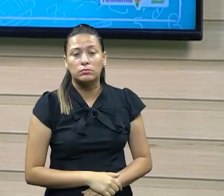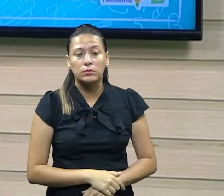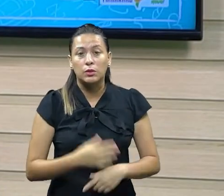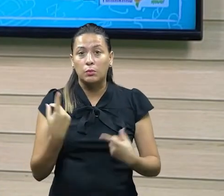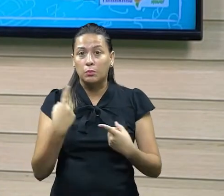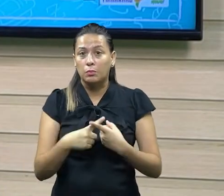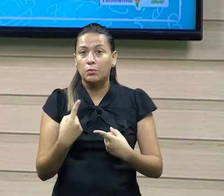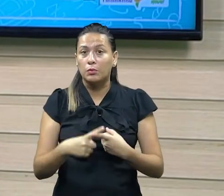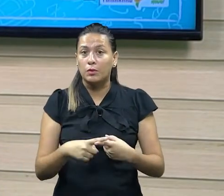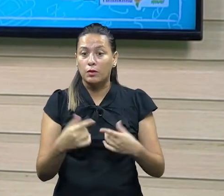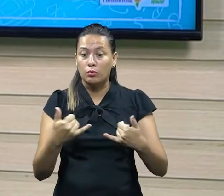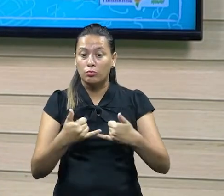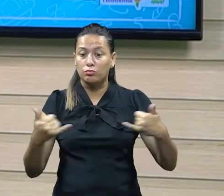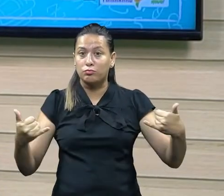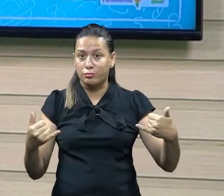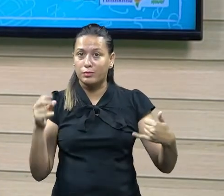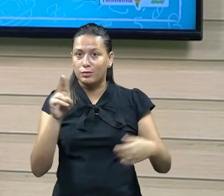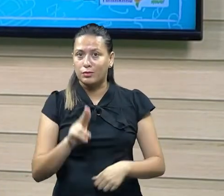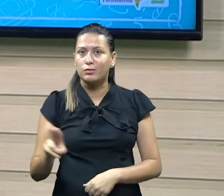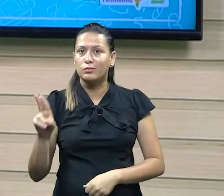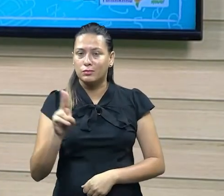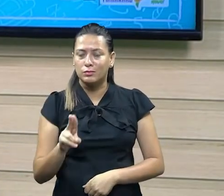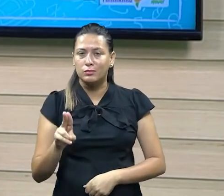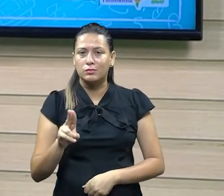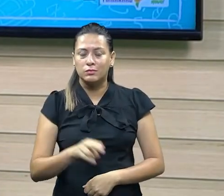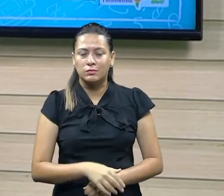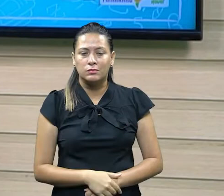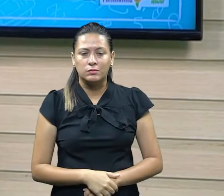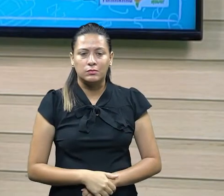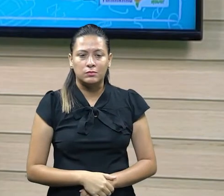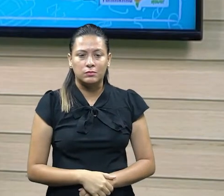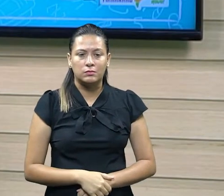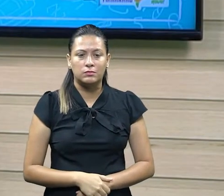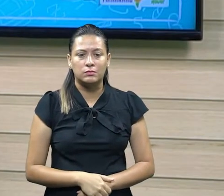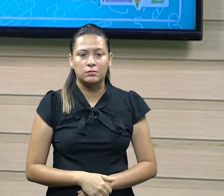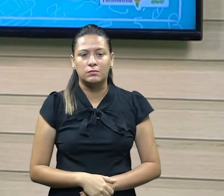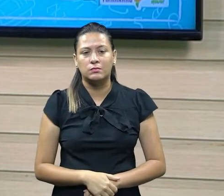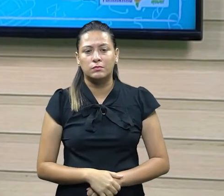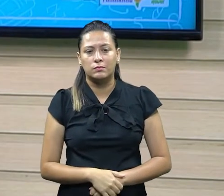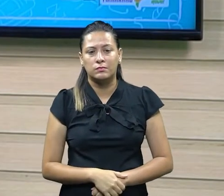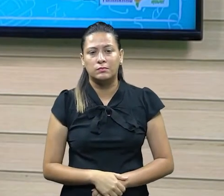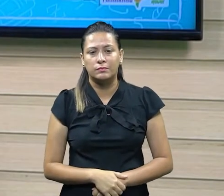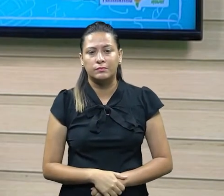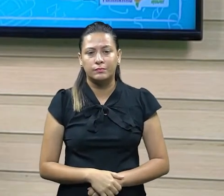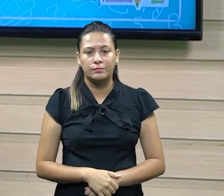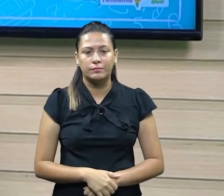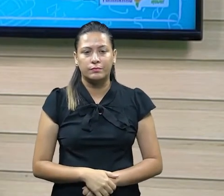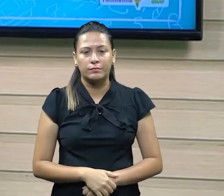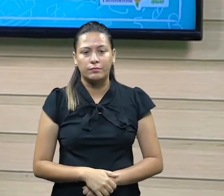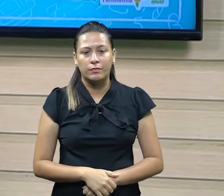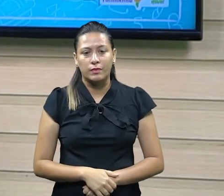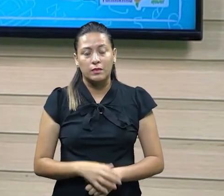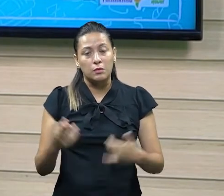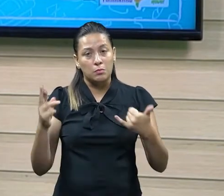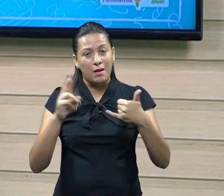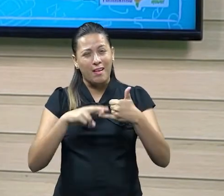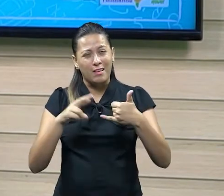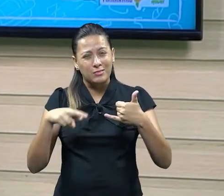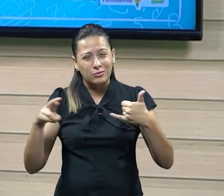porque o fio utilizado numa extensão, ele pode ser um fio que não tem uma